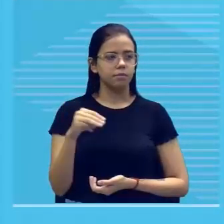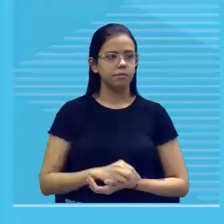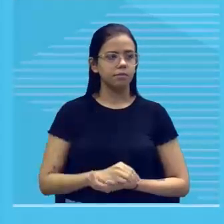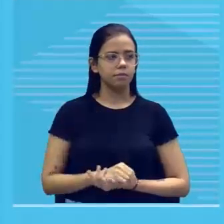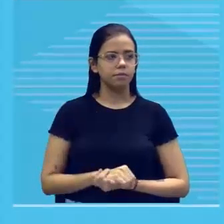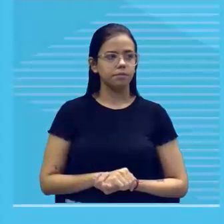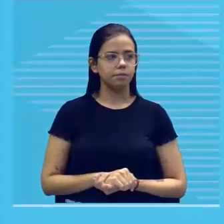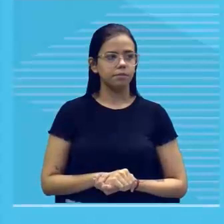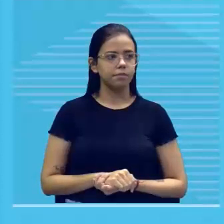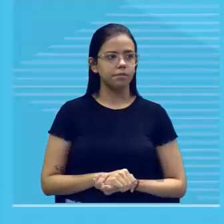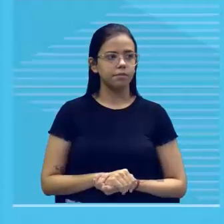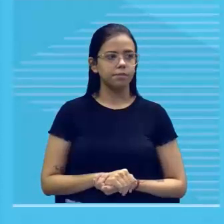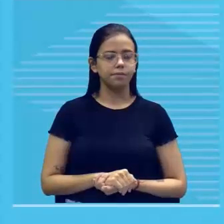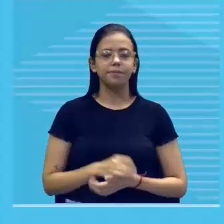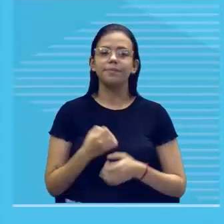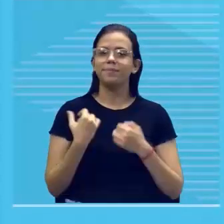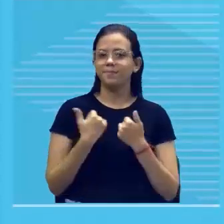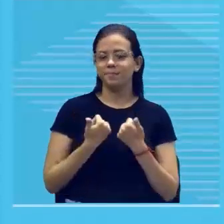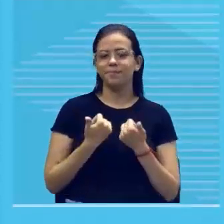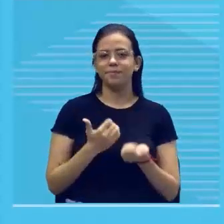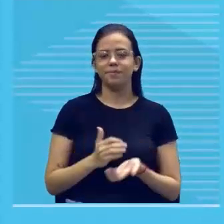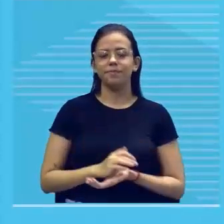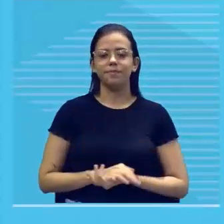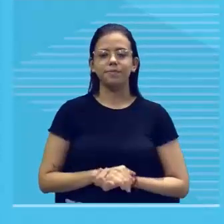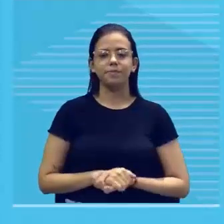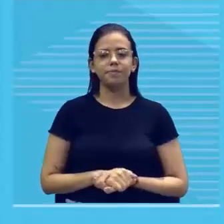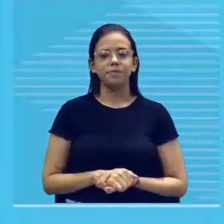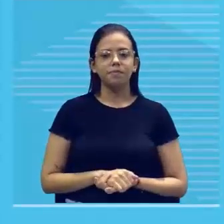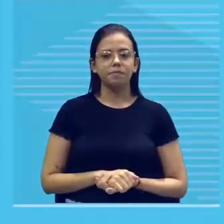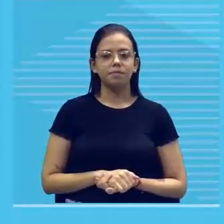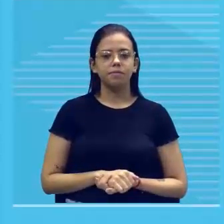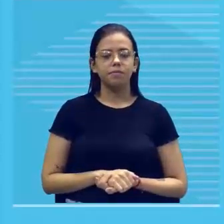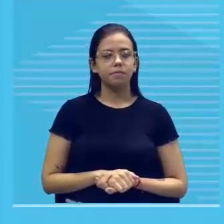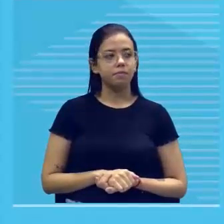é muito bem muito bem muito bem